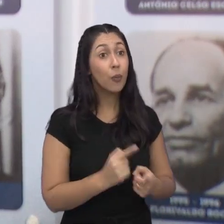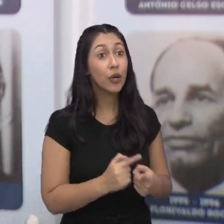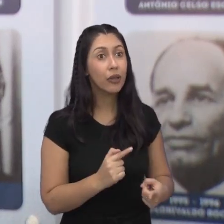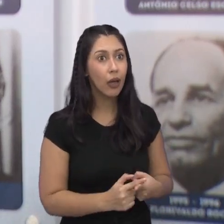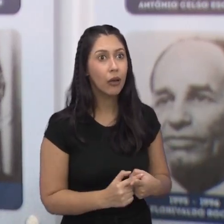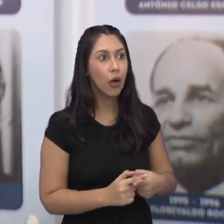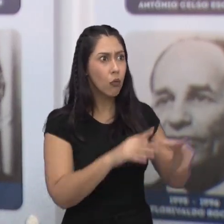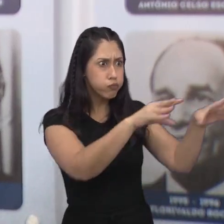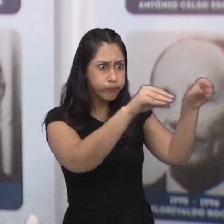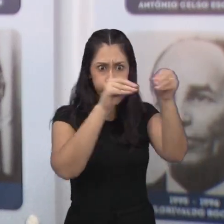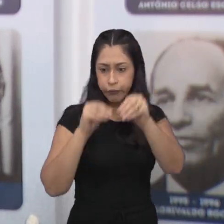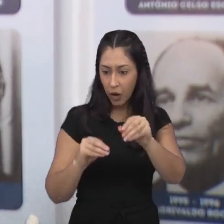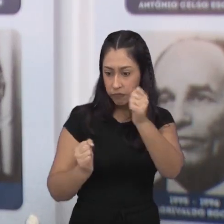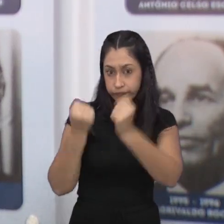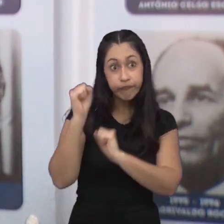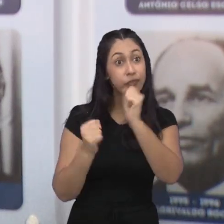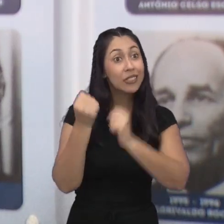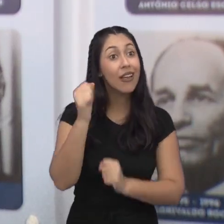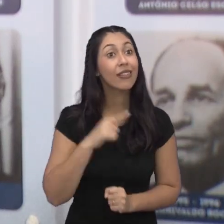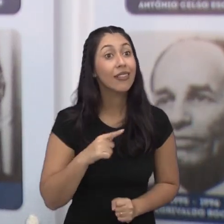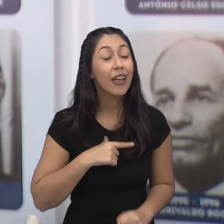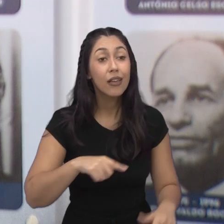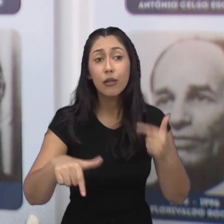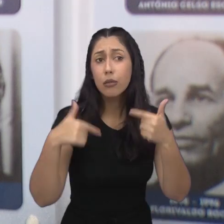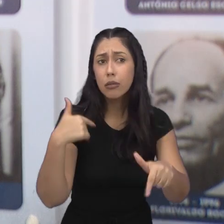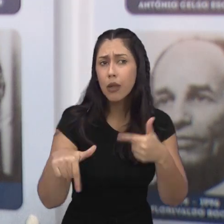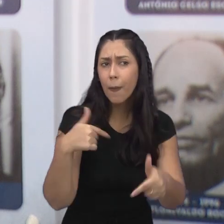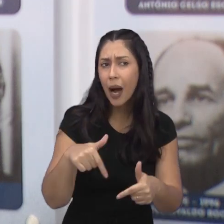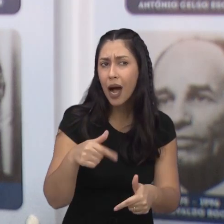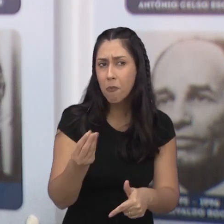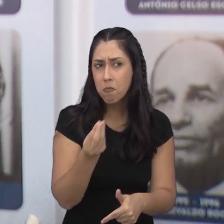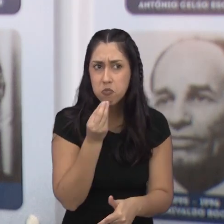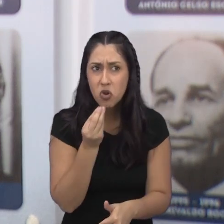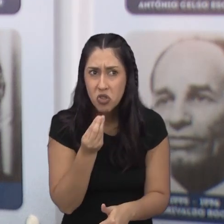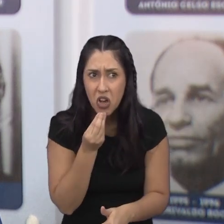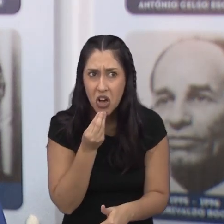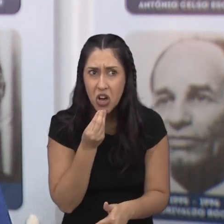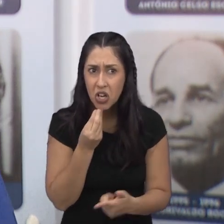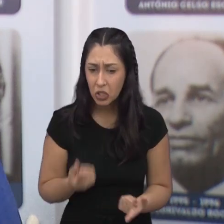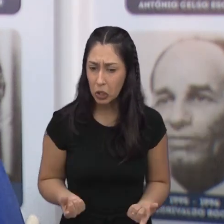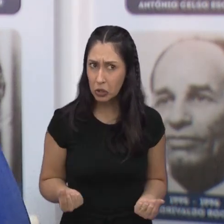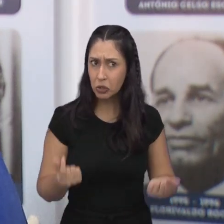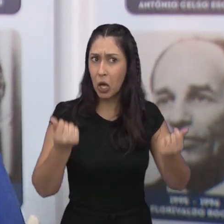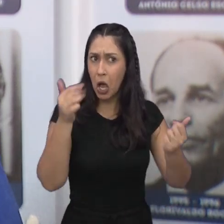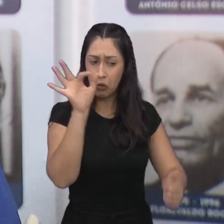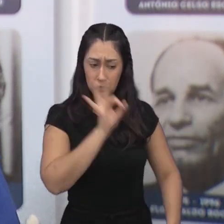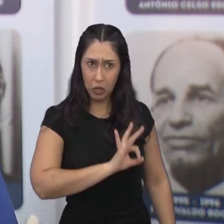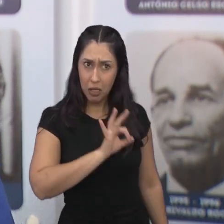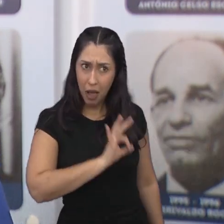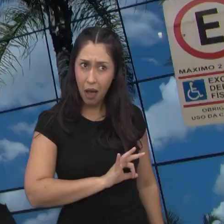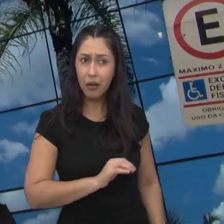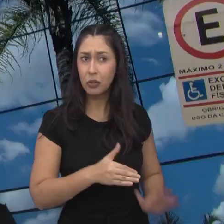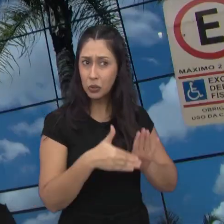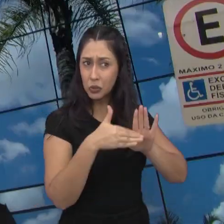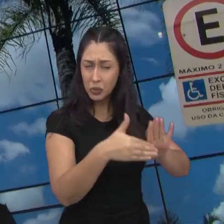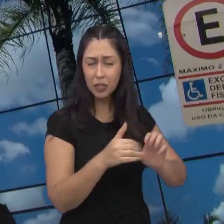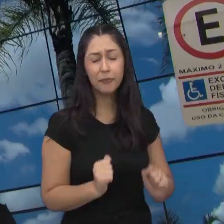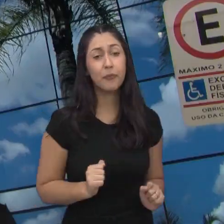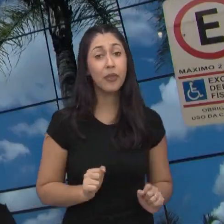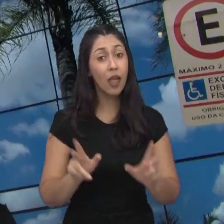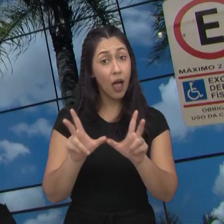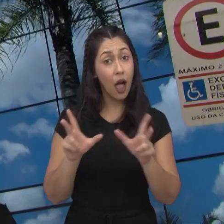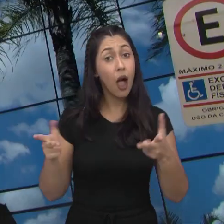indústria ela vem para o nosso país, o que acontece? Ela gera emprego. Então, isso vai gerar renda, isso vai gerar qualidade de vida para as pessoas. A